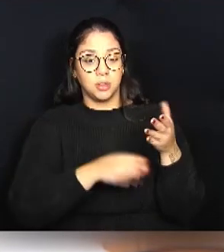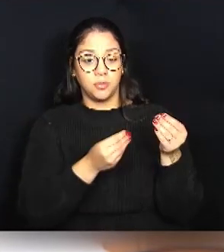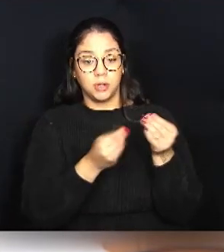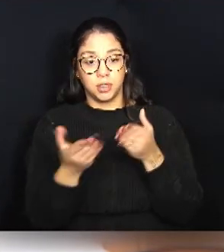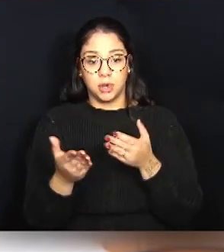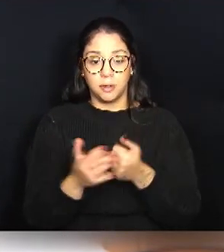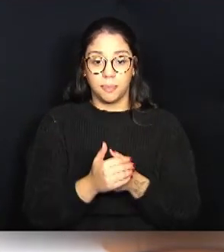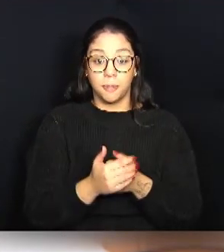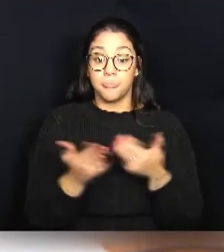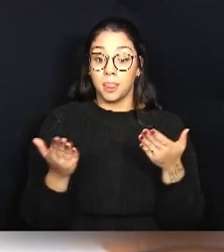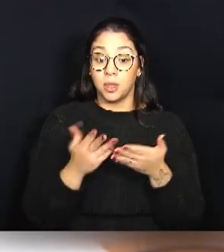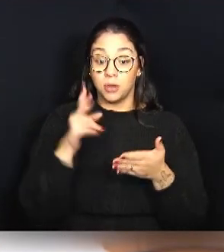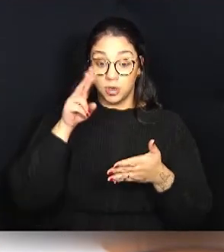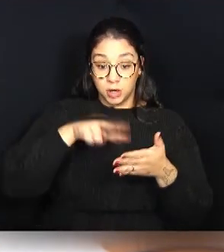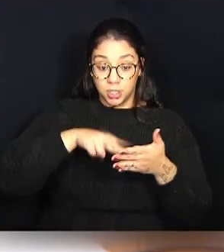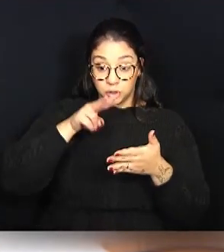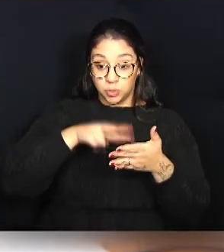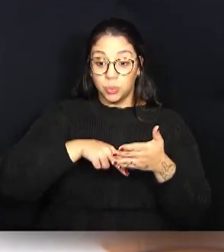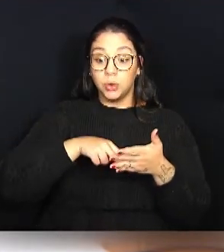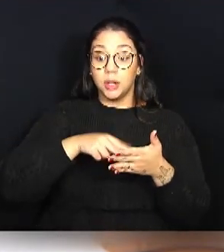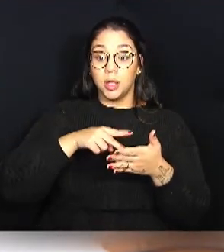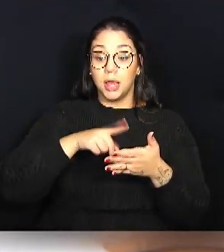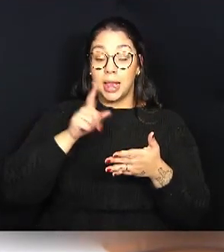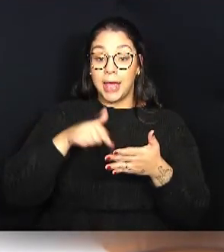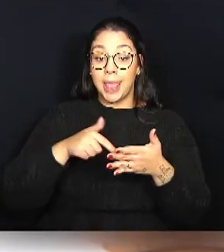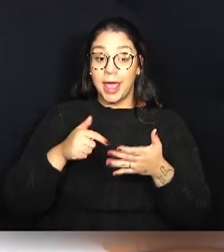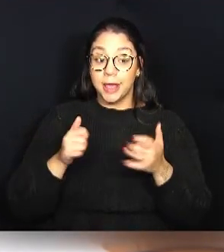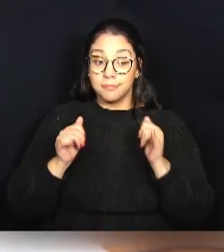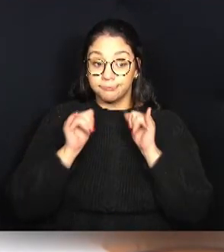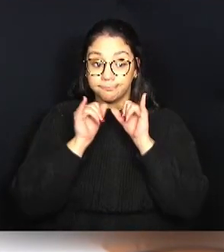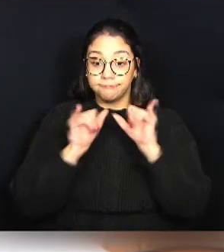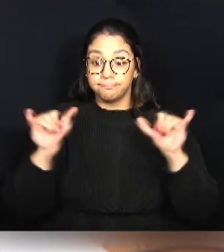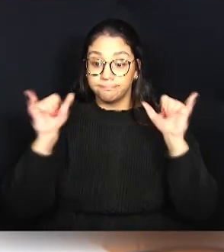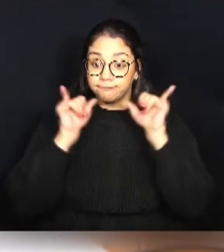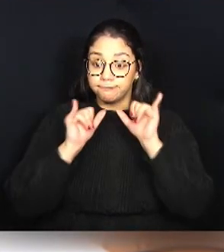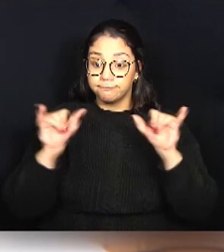passo aqui uma leitura. Esse é um manifesto